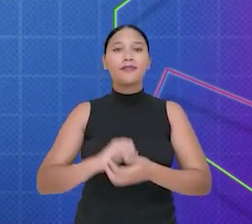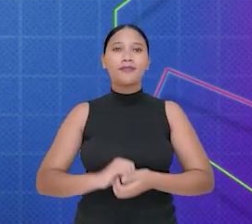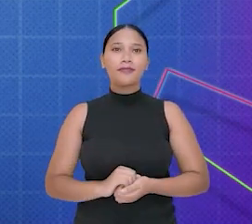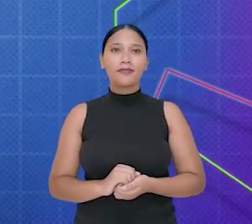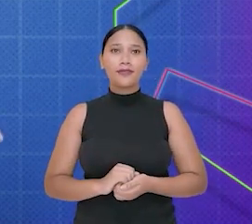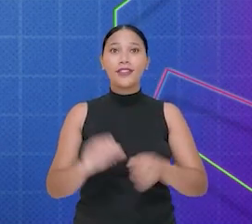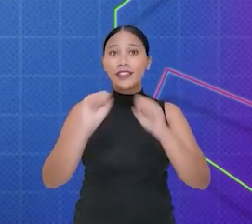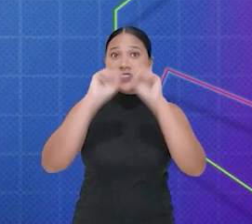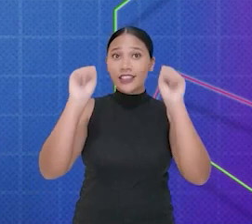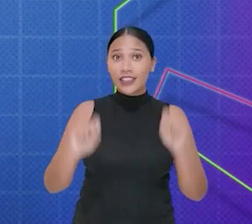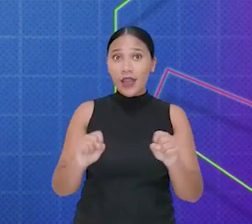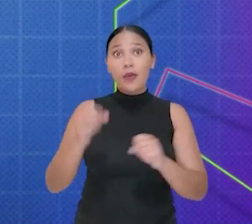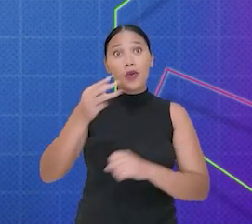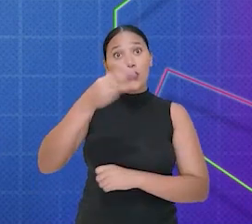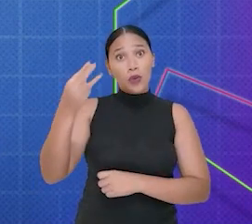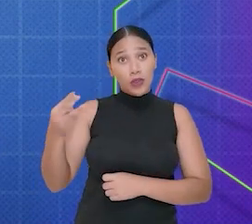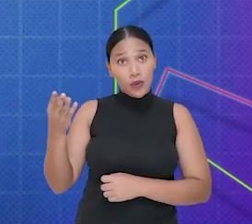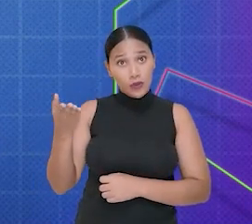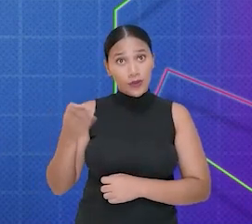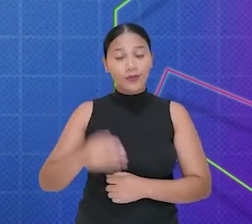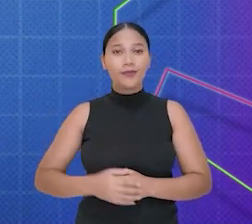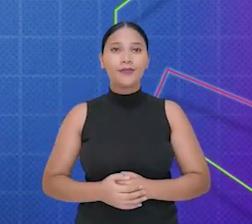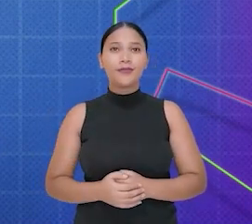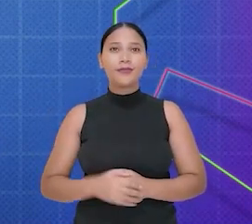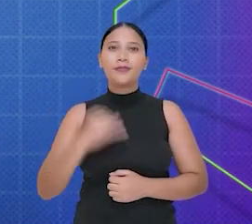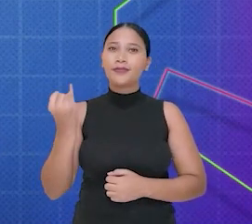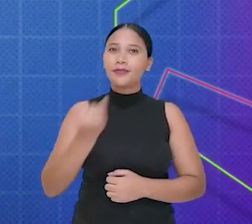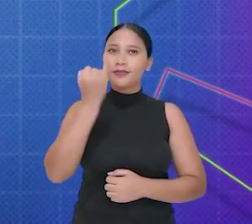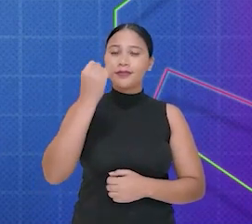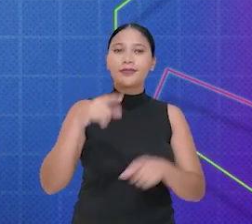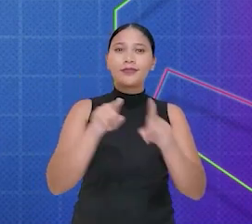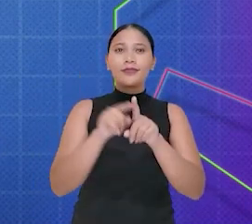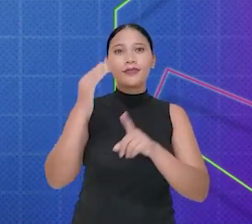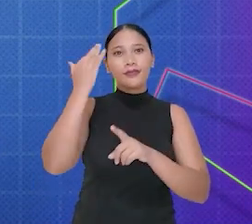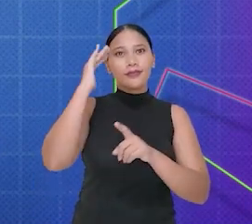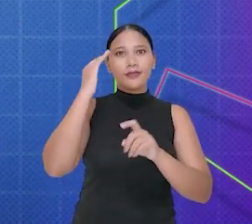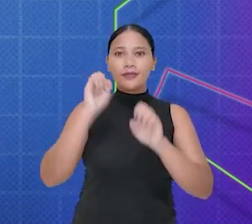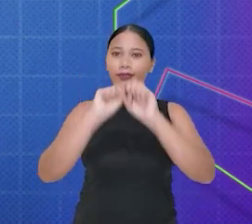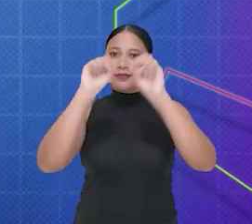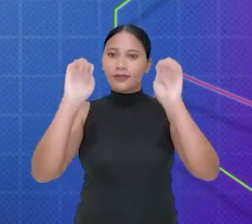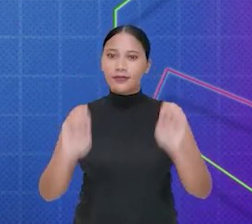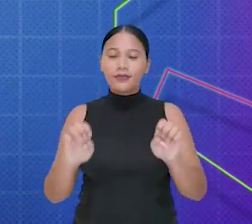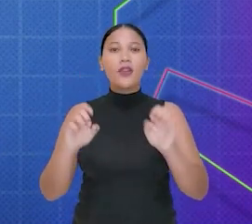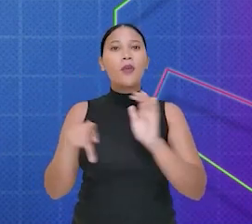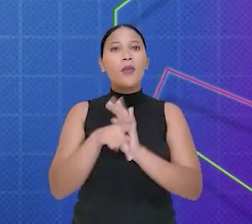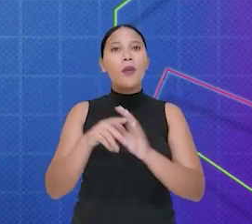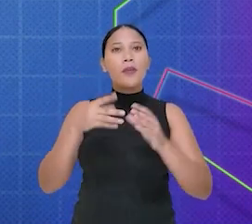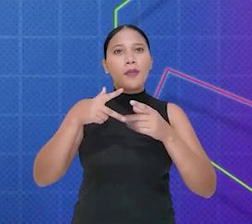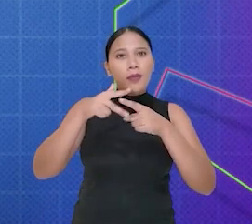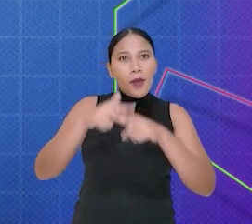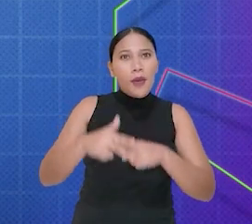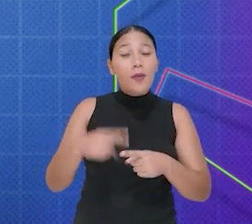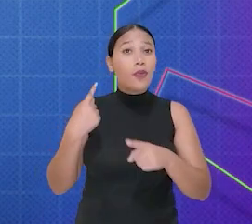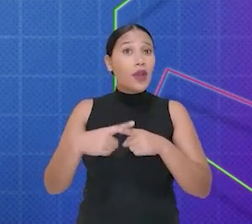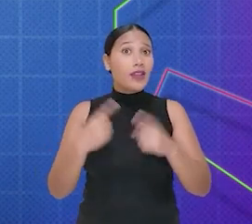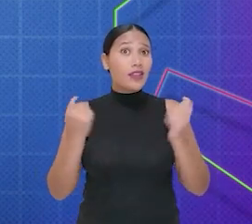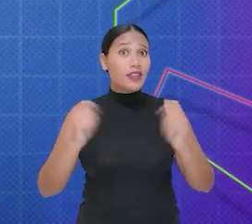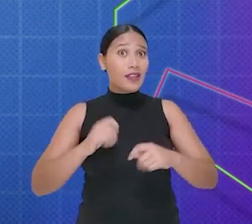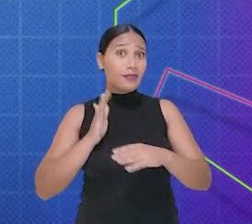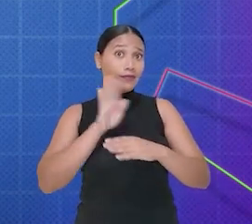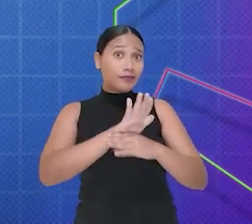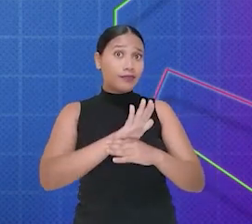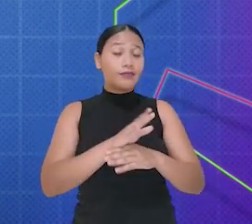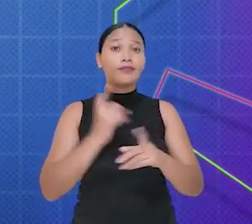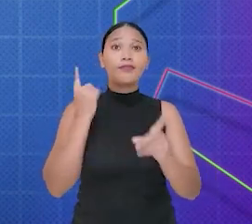C em sistemas operacionais Windows. É importante entender a estrutura de diretórios do seu sistema operacional, pois